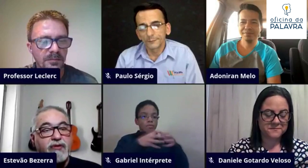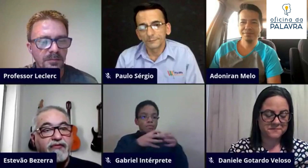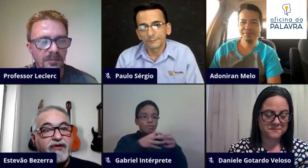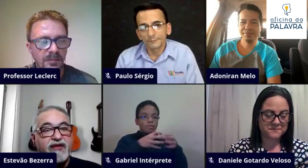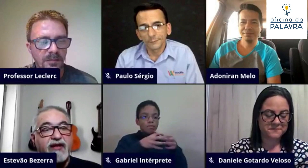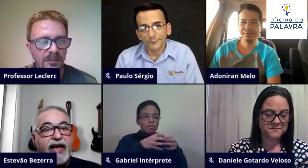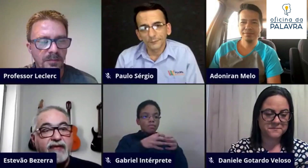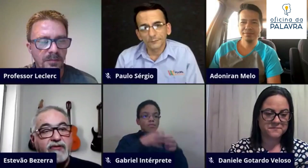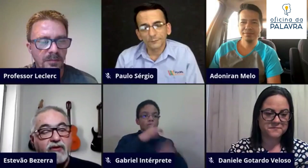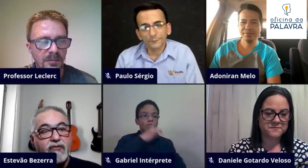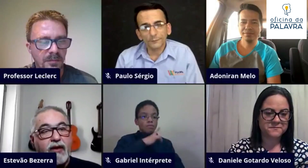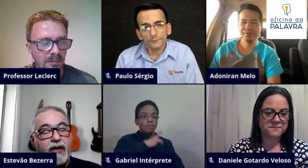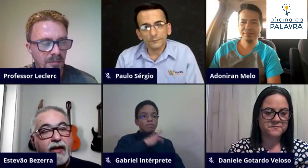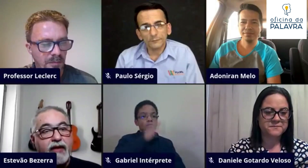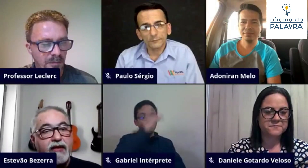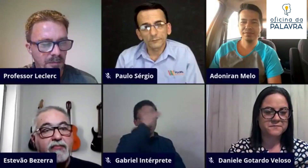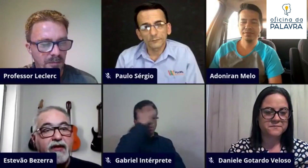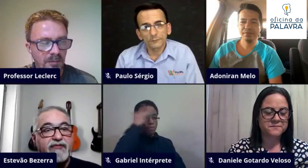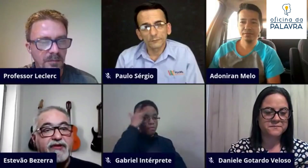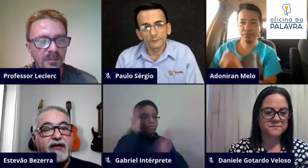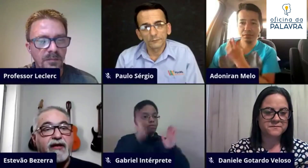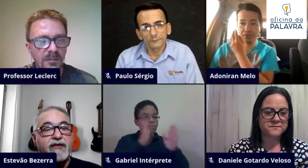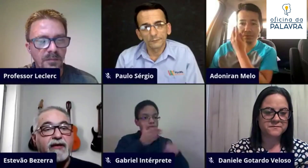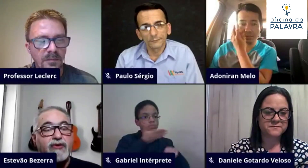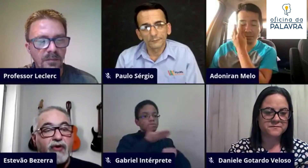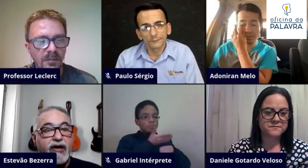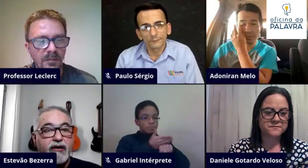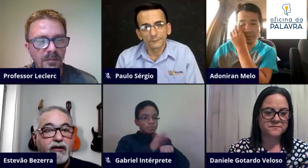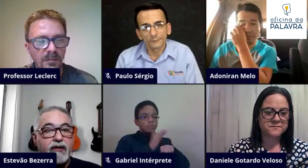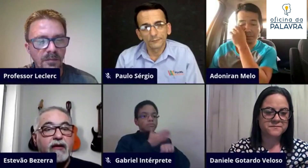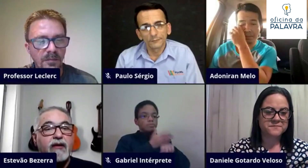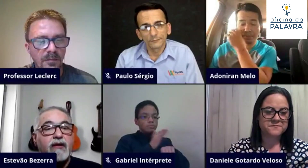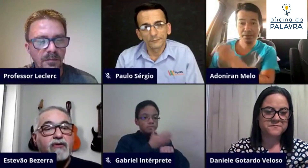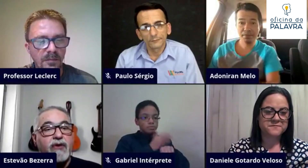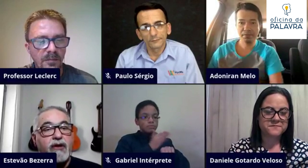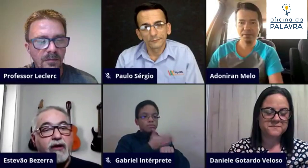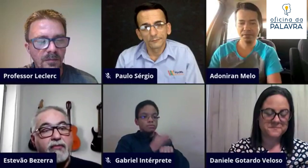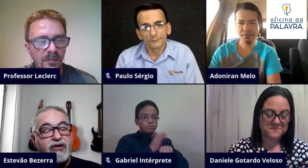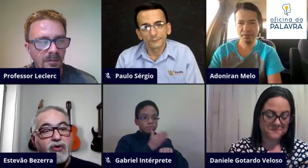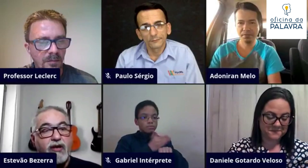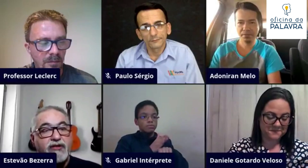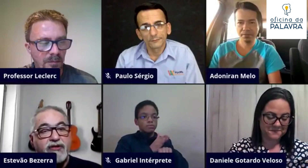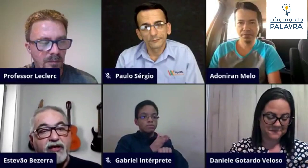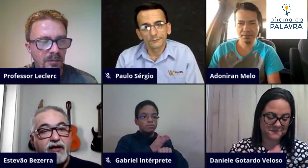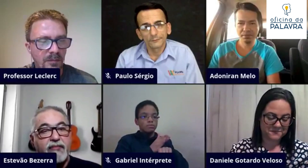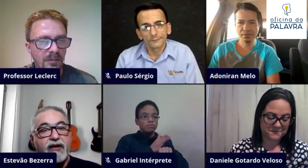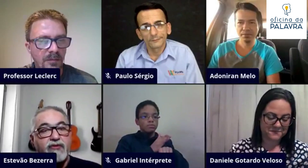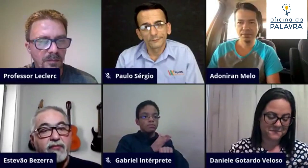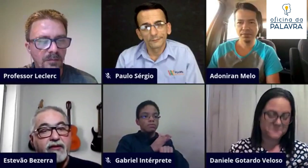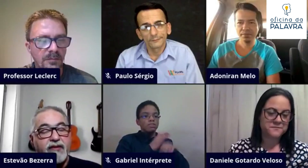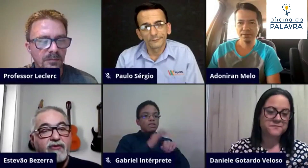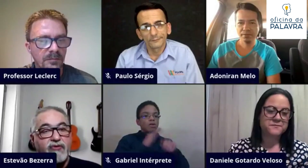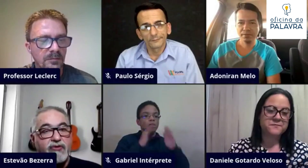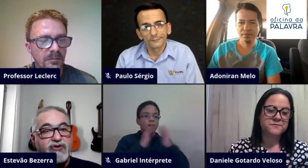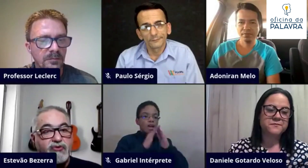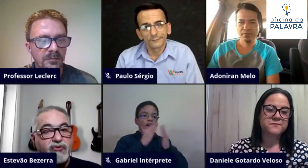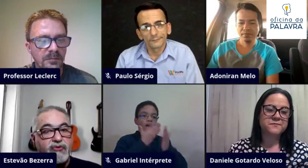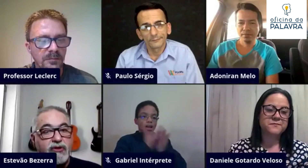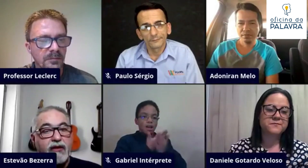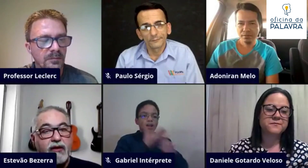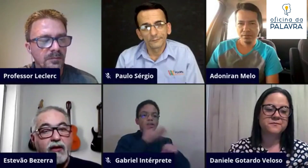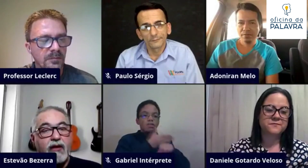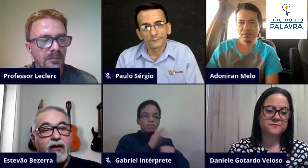o pessoal que foi treinado. Então, a equipe ela foi treinada em DOR. DOR é uma escola de treinamento para